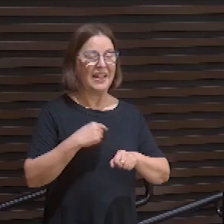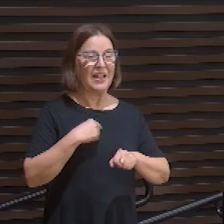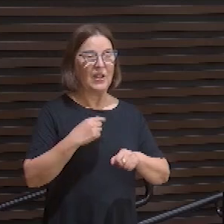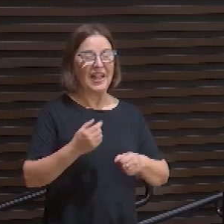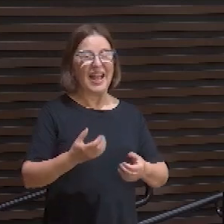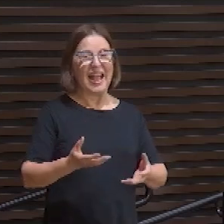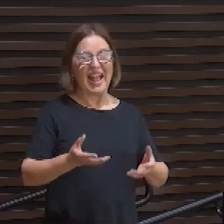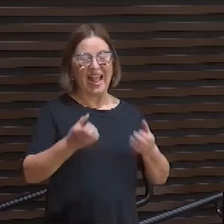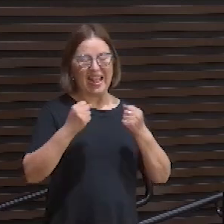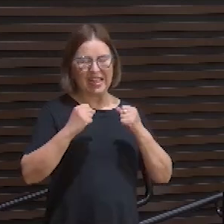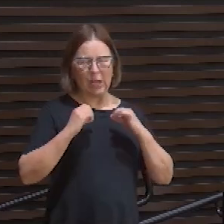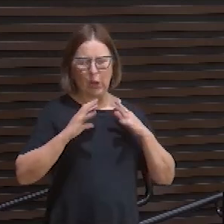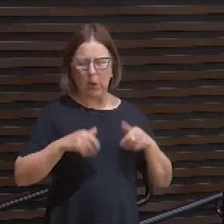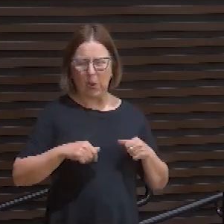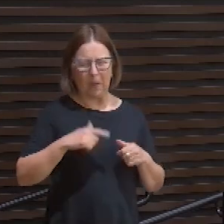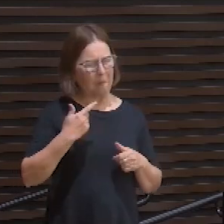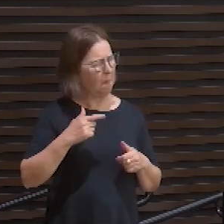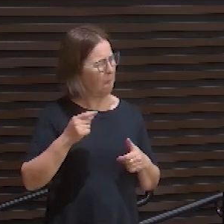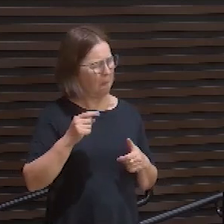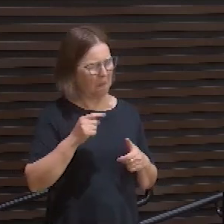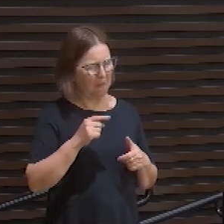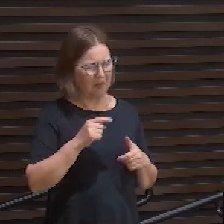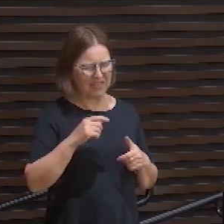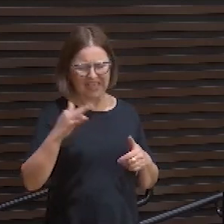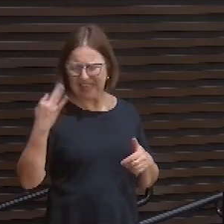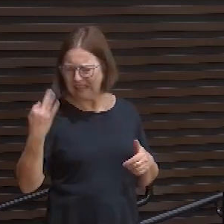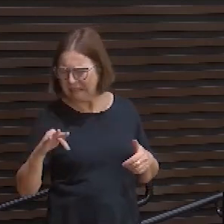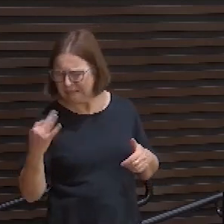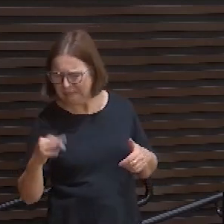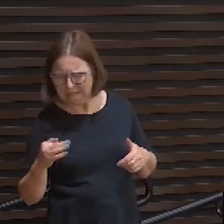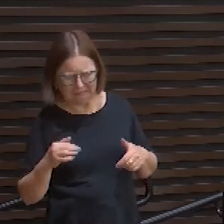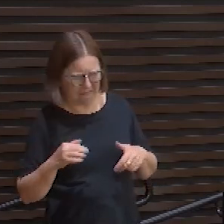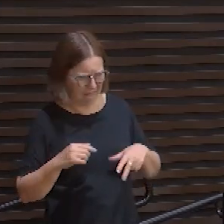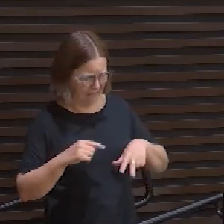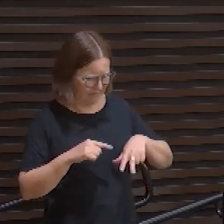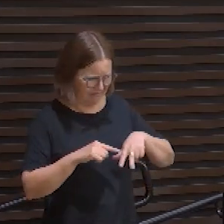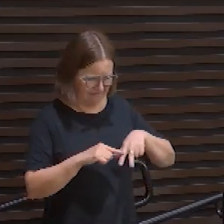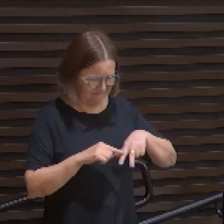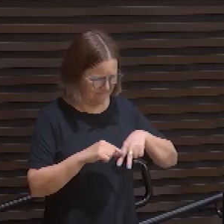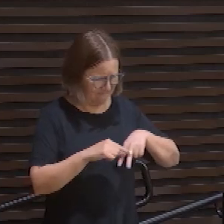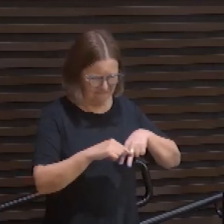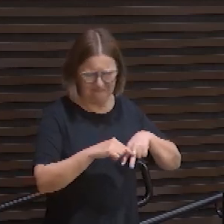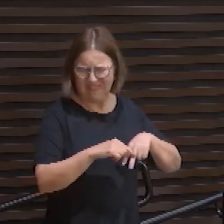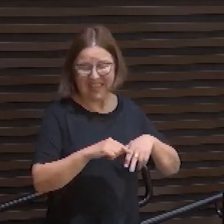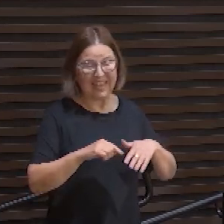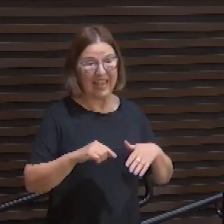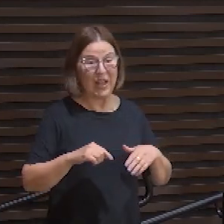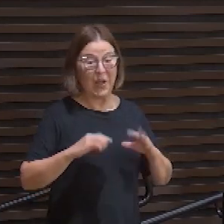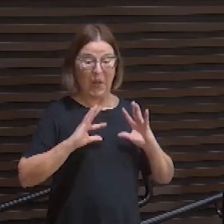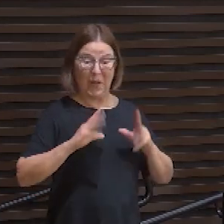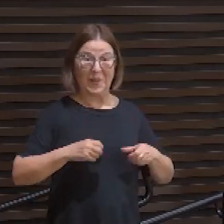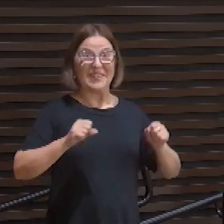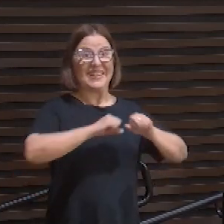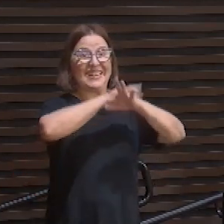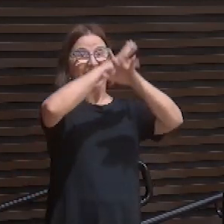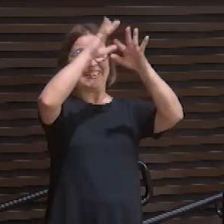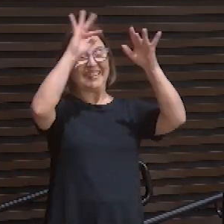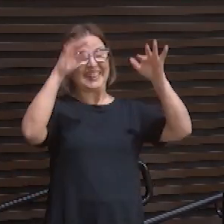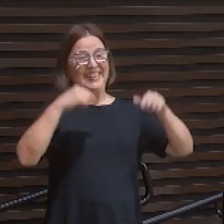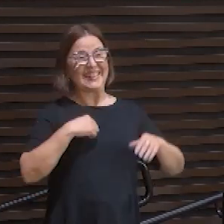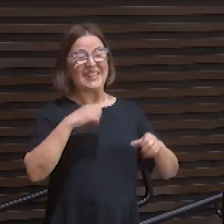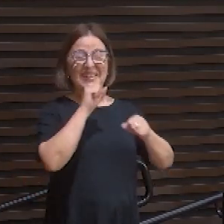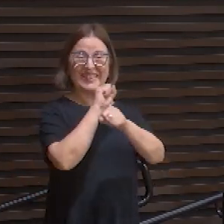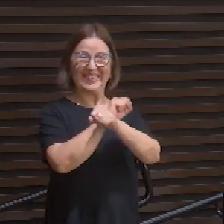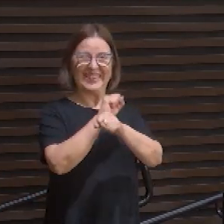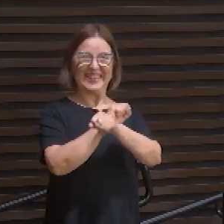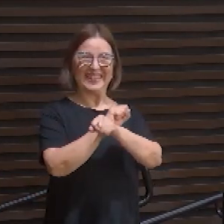artrite, sem artrose, sem reumatismo, sem qualquer, um corpo glorificado, e eu espero